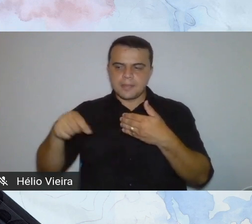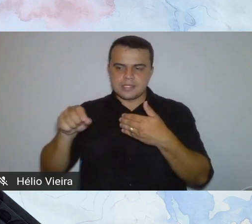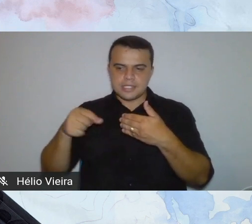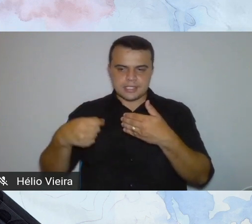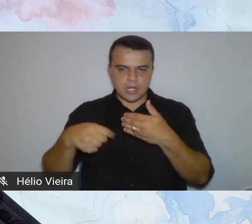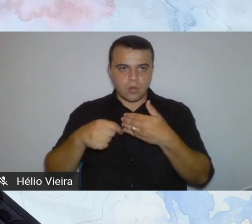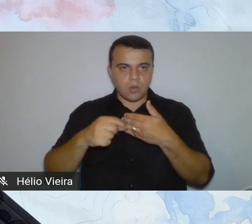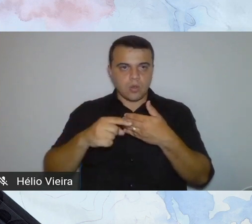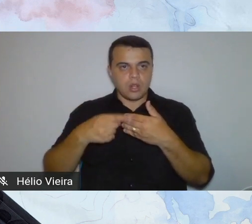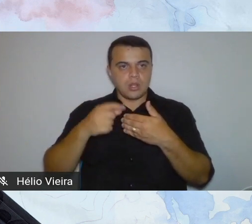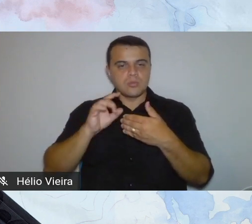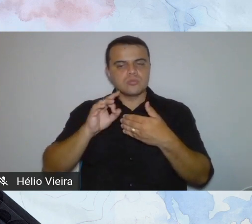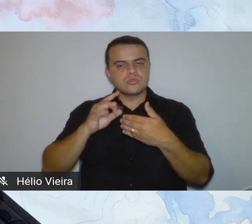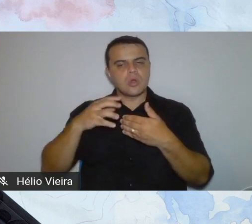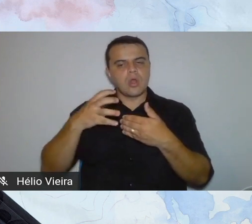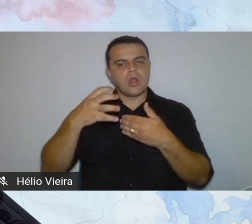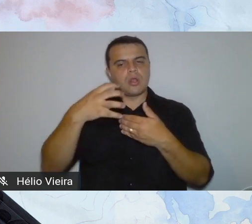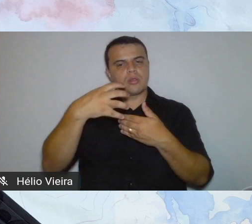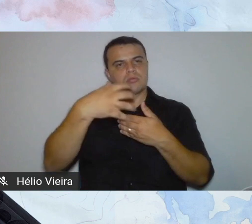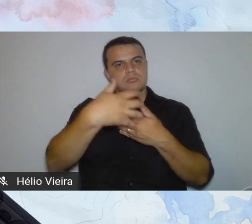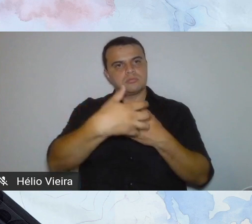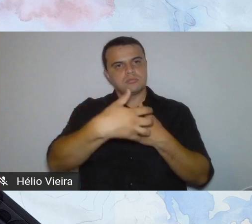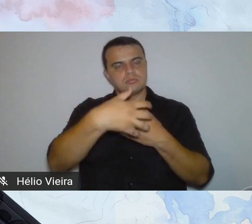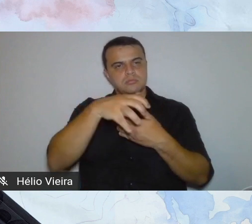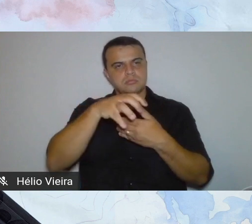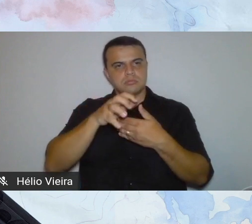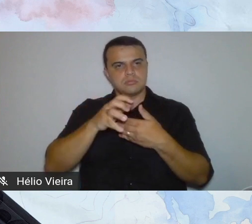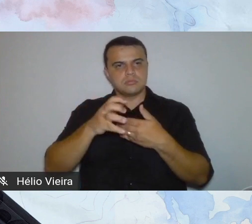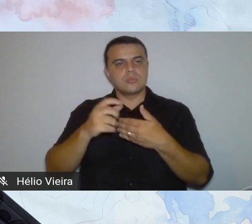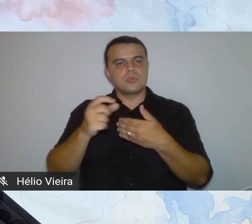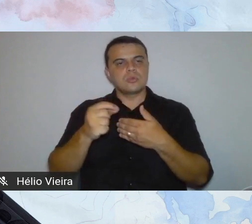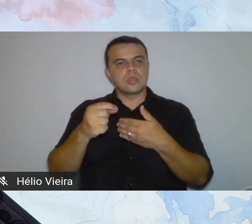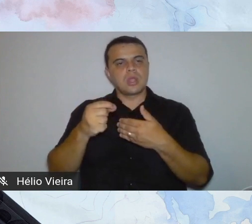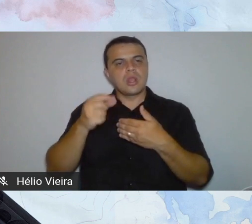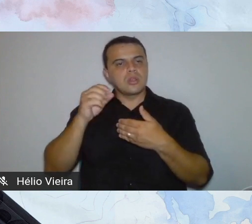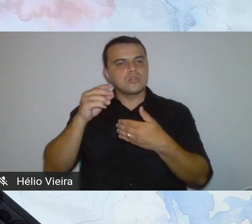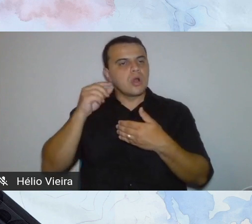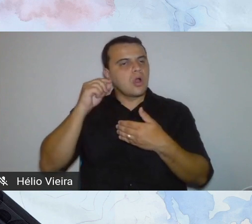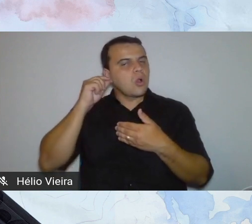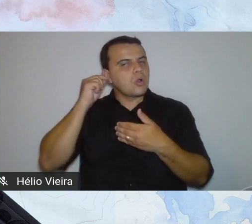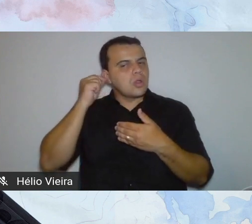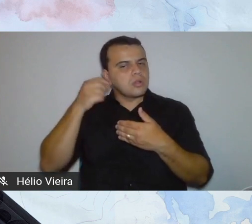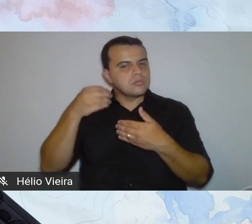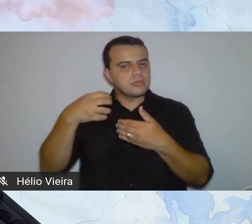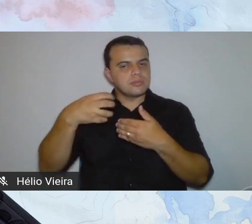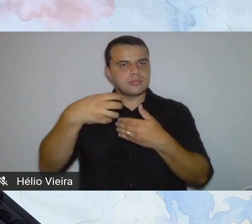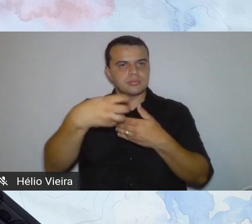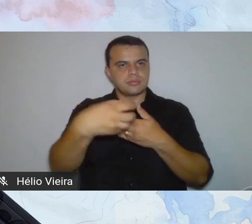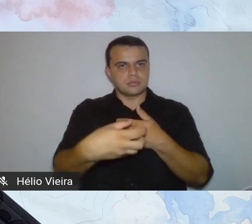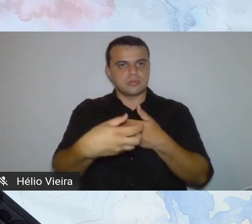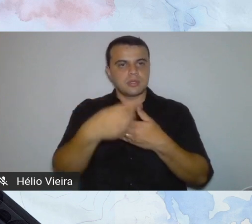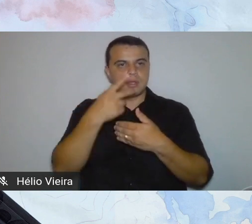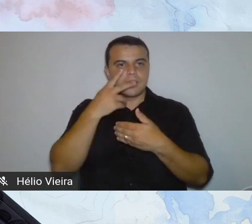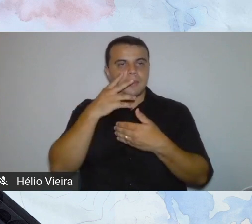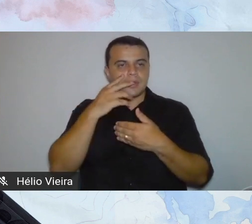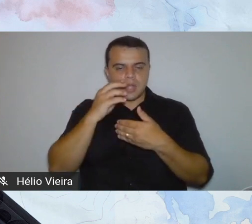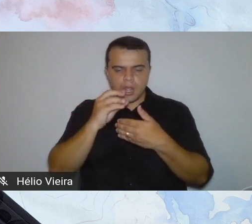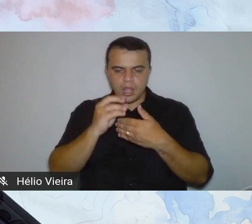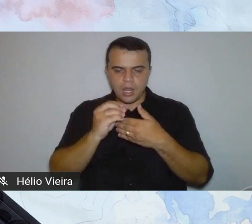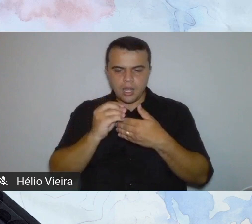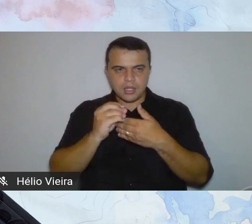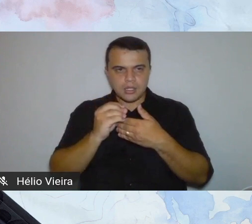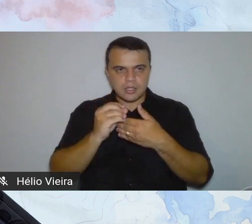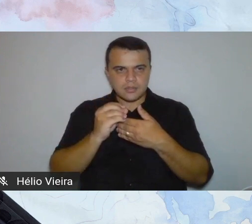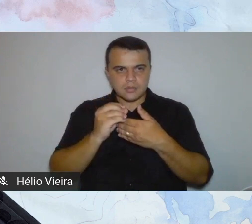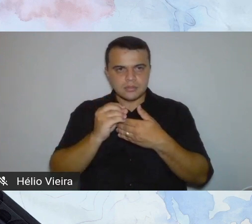eu trabalhei somente com o cotonete. Então, a parte mais clara, que tá mais no fundo, quase